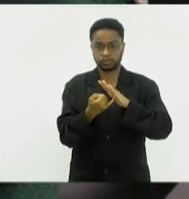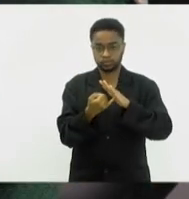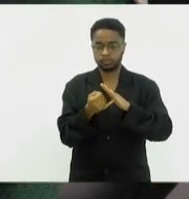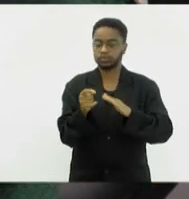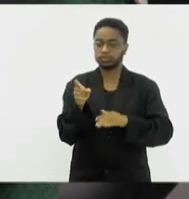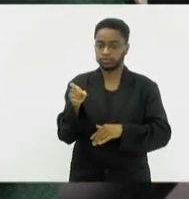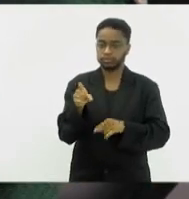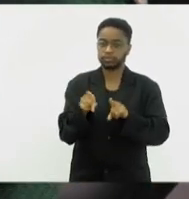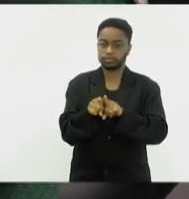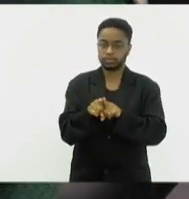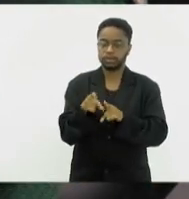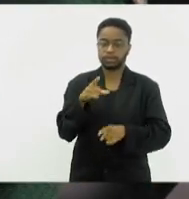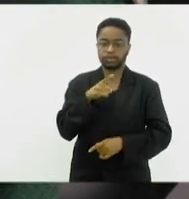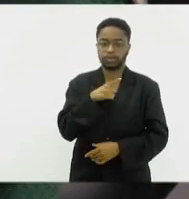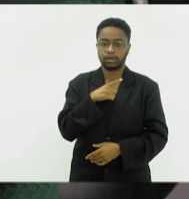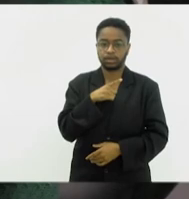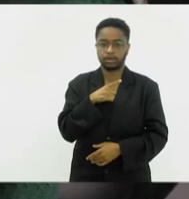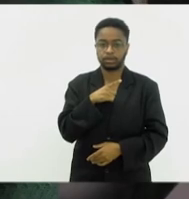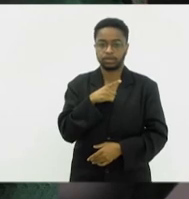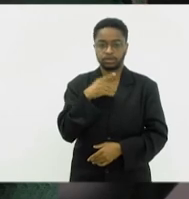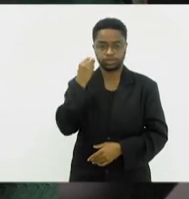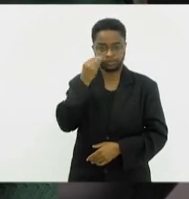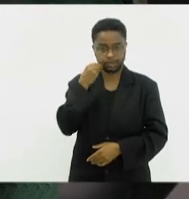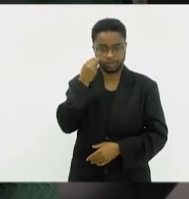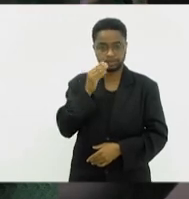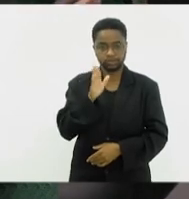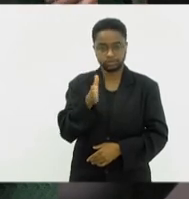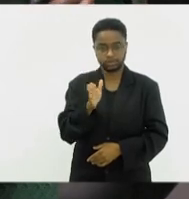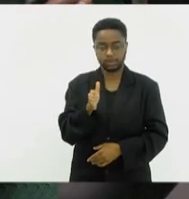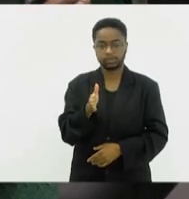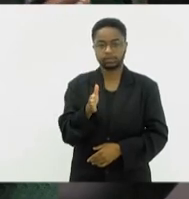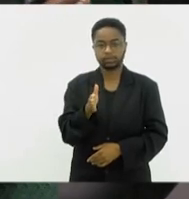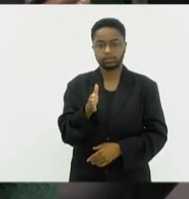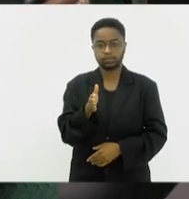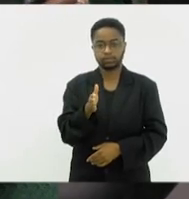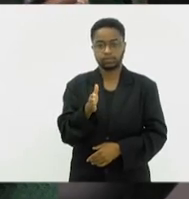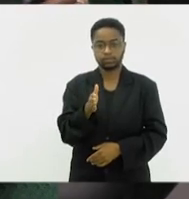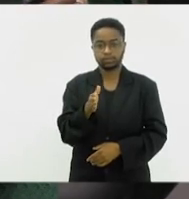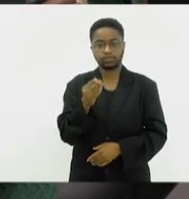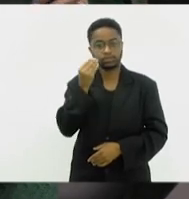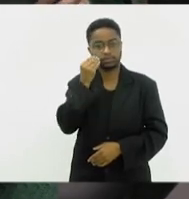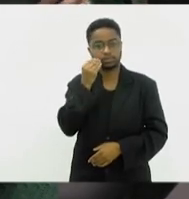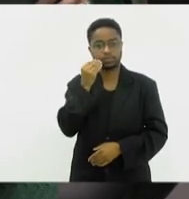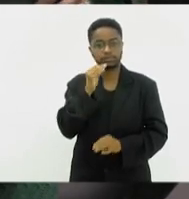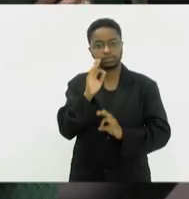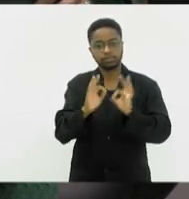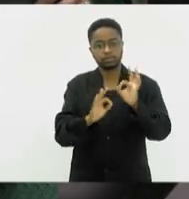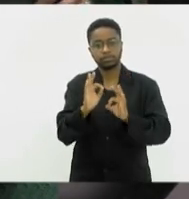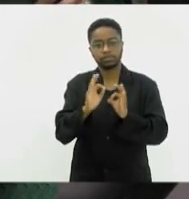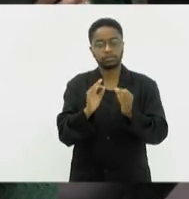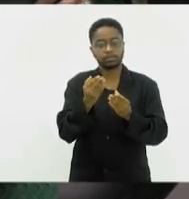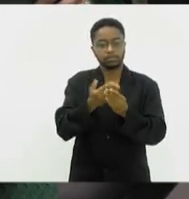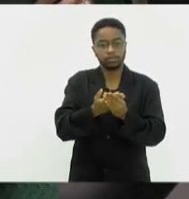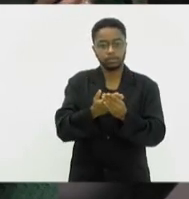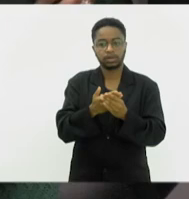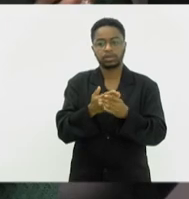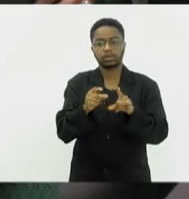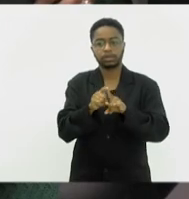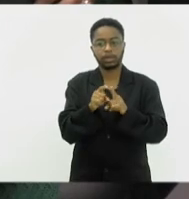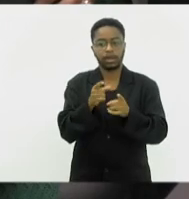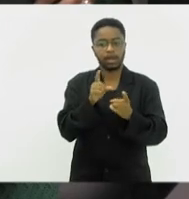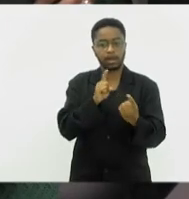Excelência, o senhor tem uma experiência aí relacionada à elaboração de peça processual, cálculo de pena, exclusivo ali o